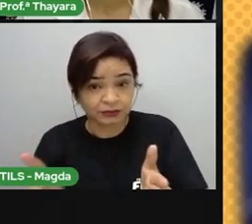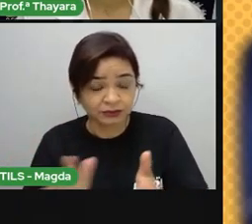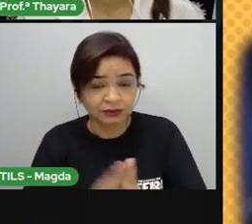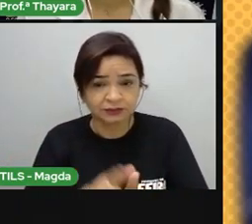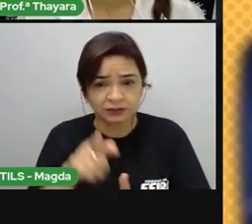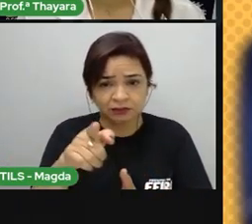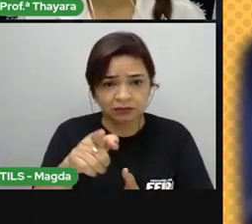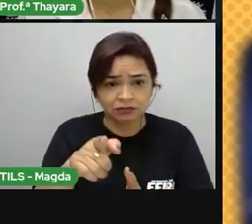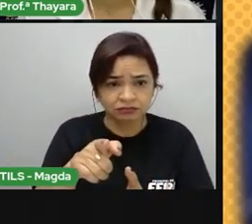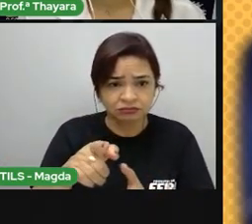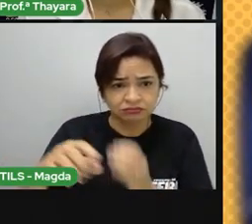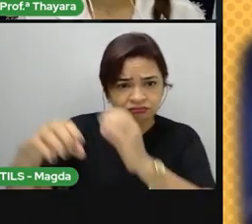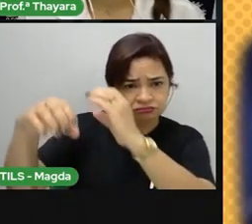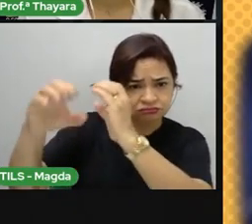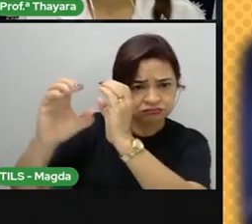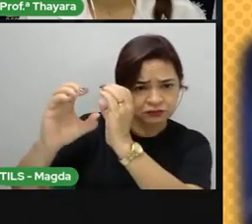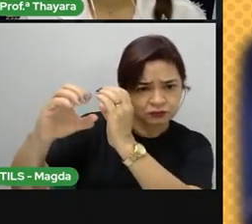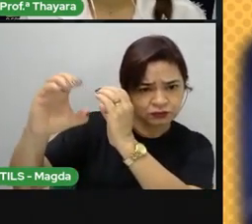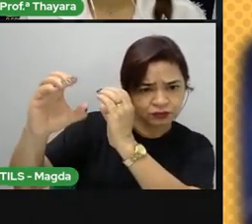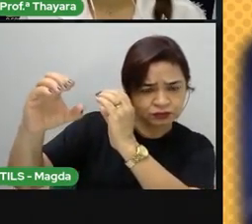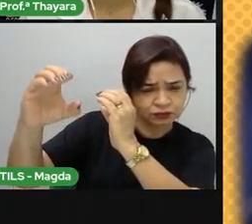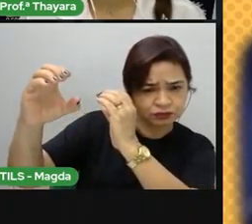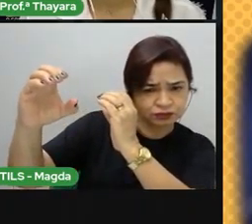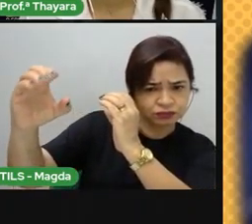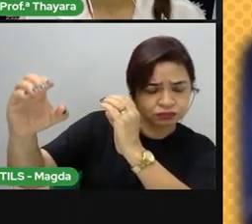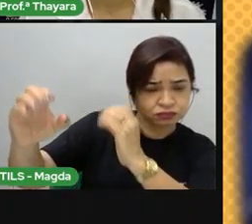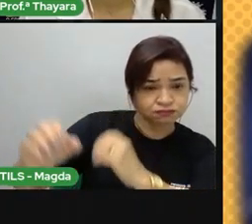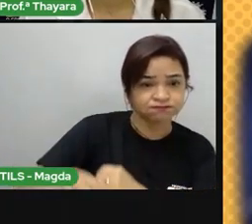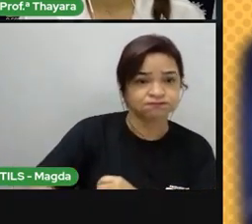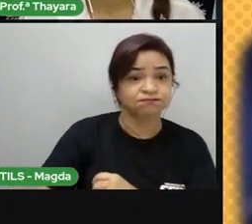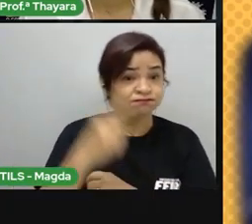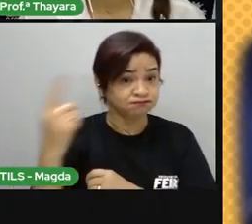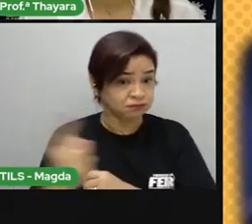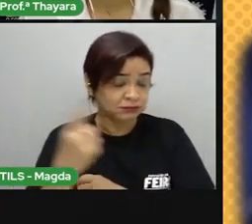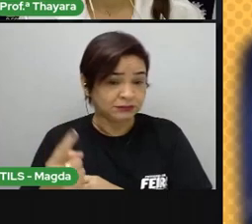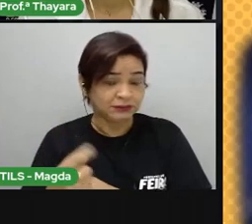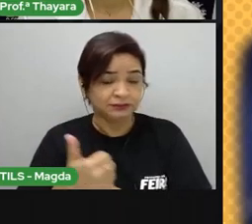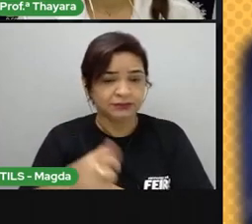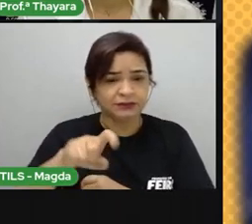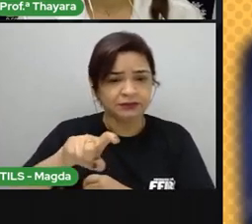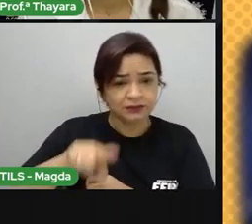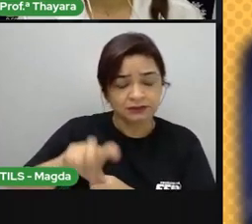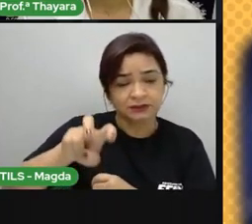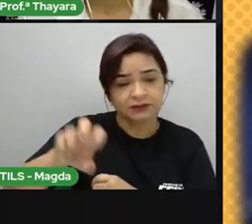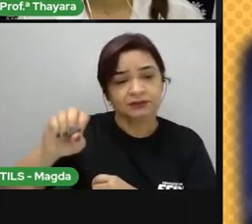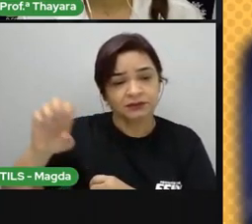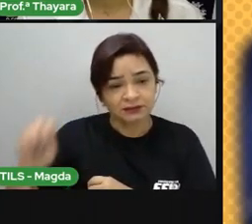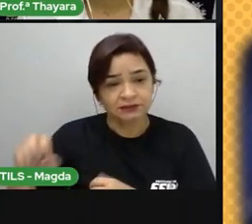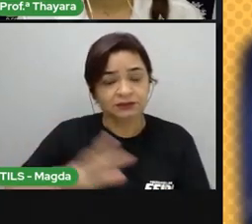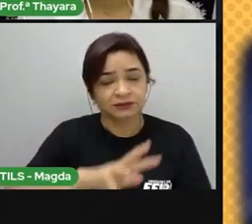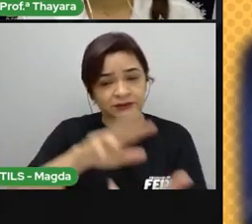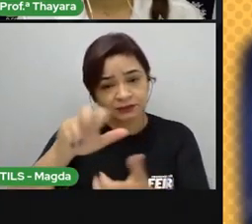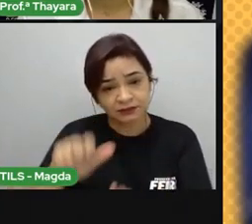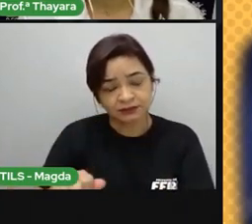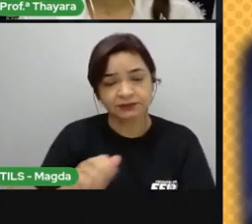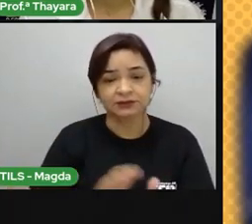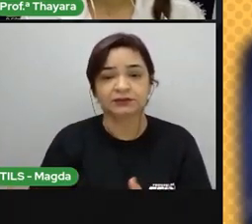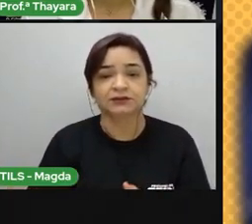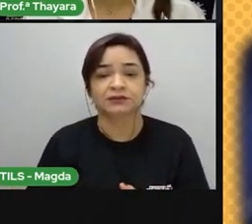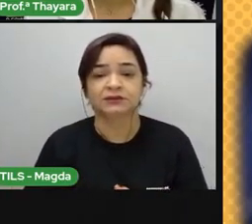telescópios no Arizona e que sozinho descobriu 1.546 objetos próximos à Terra em 2020. No site do